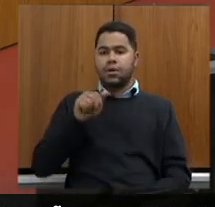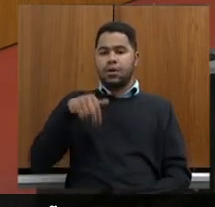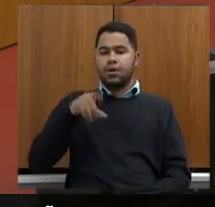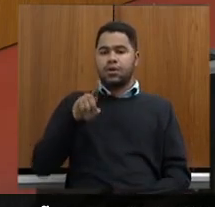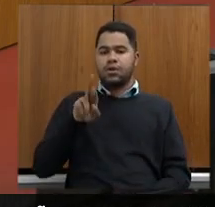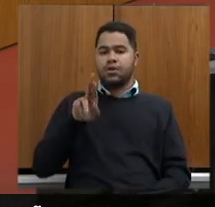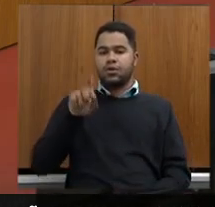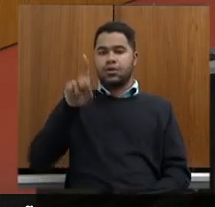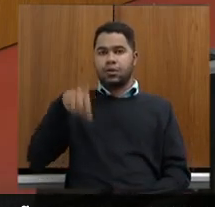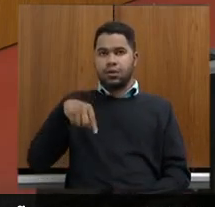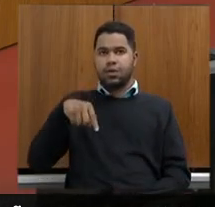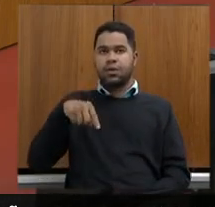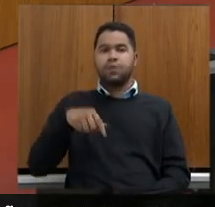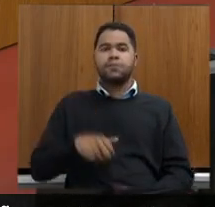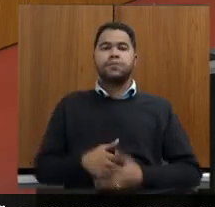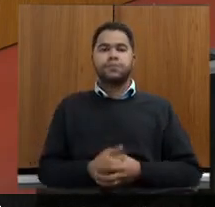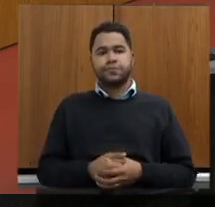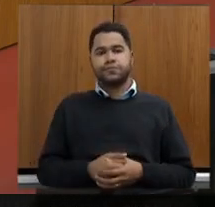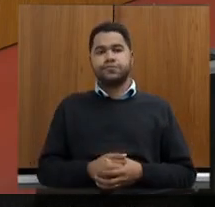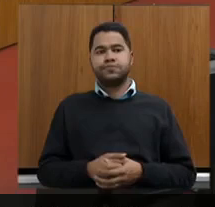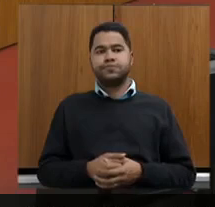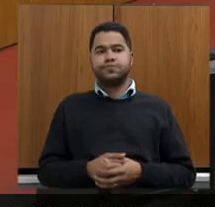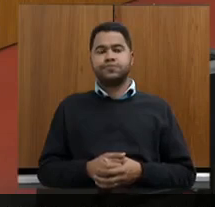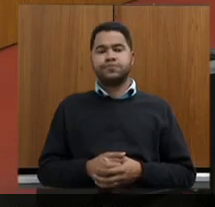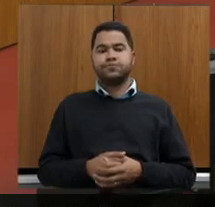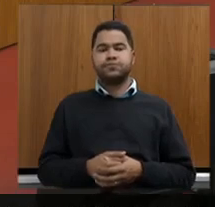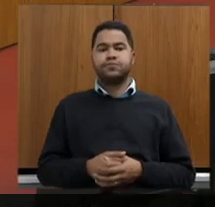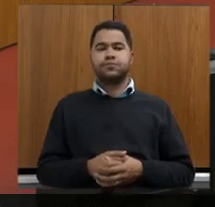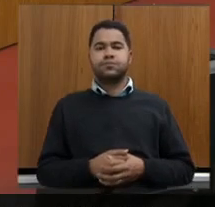Quintão é é é